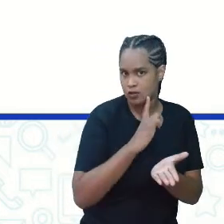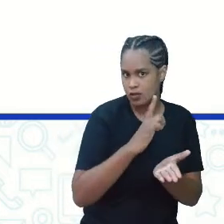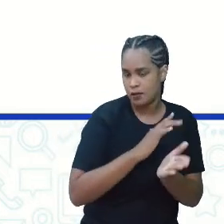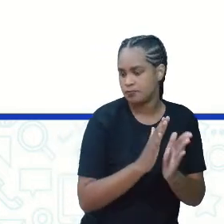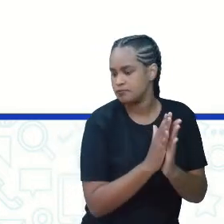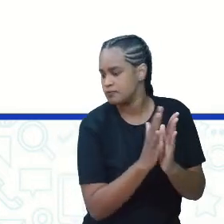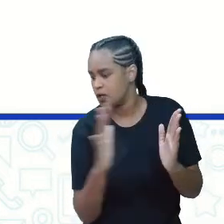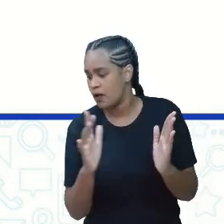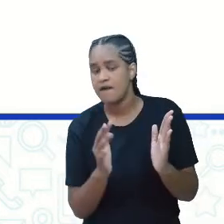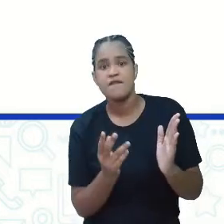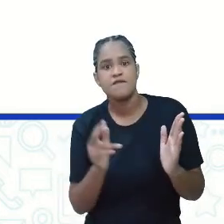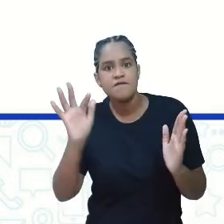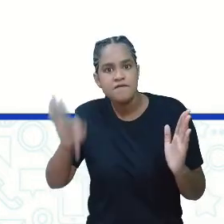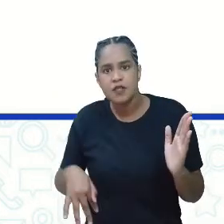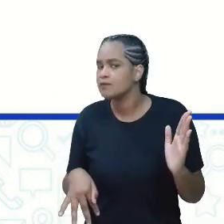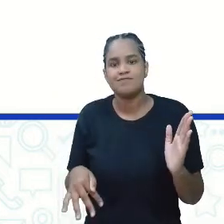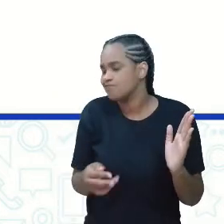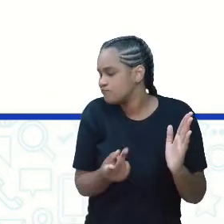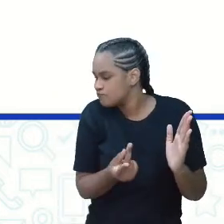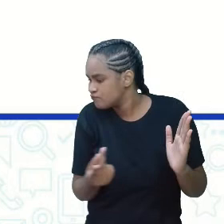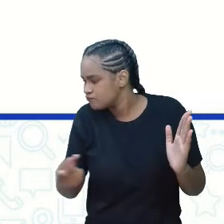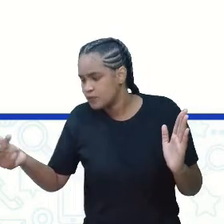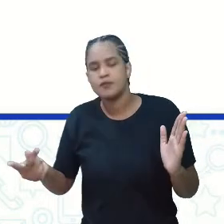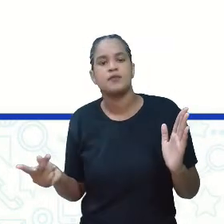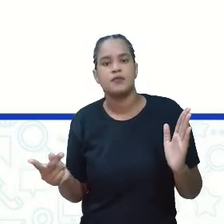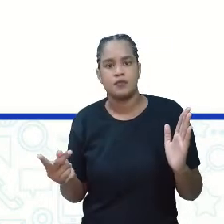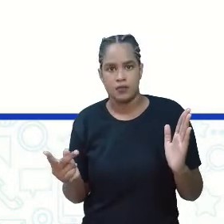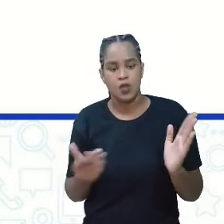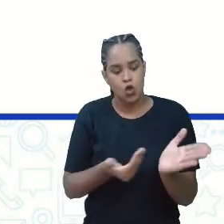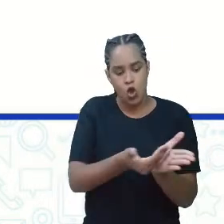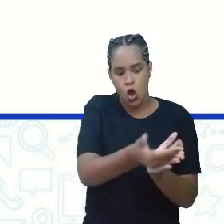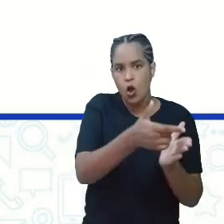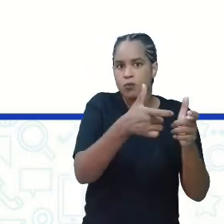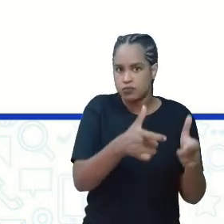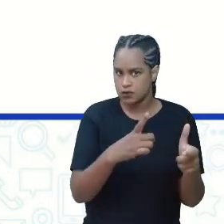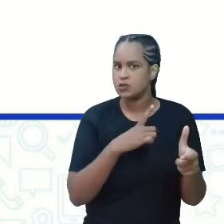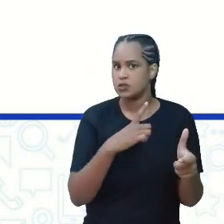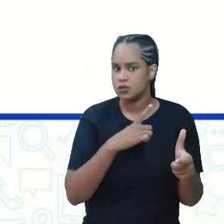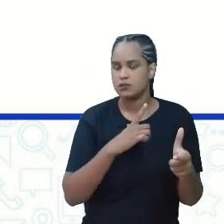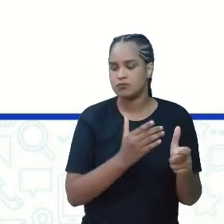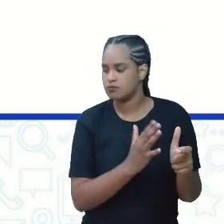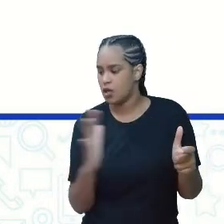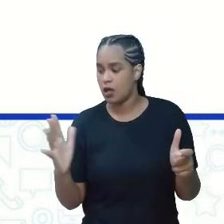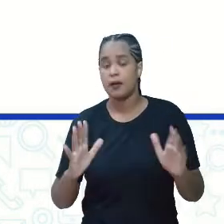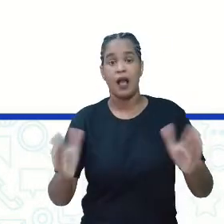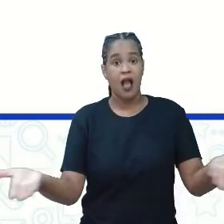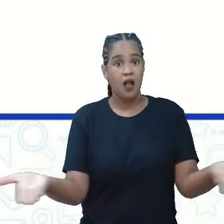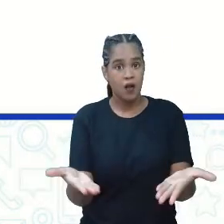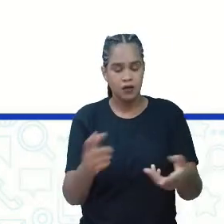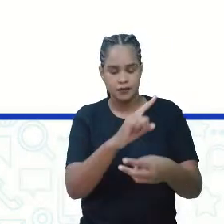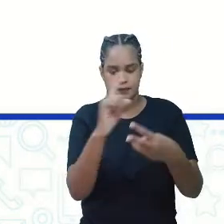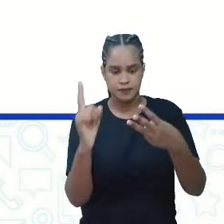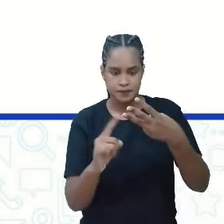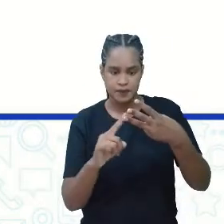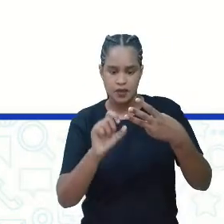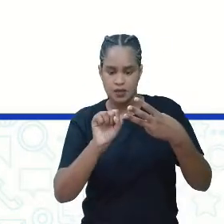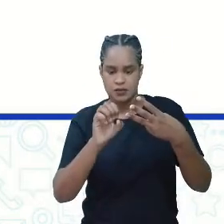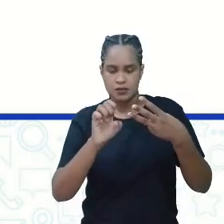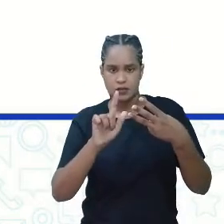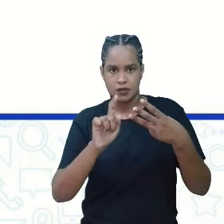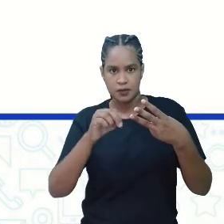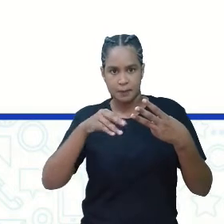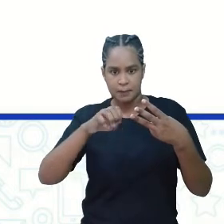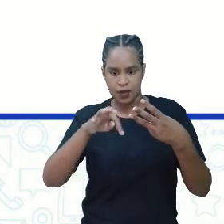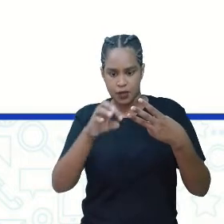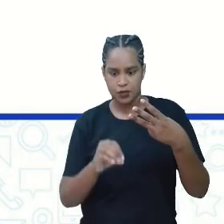não tem fim, ela continua sendo infinita, certo? E o segmento de reta, ele tem um começo e